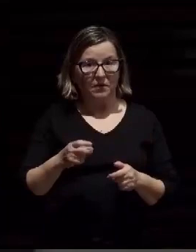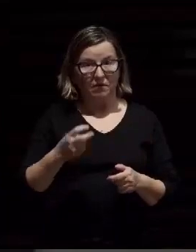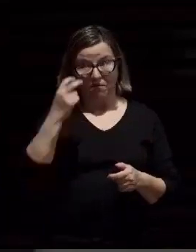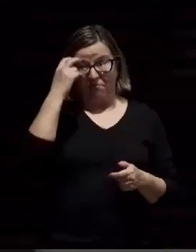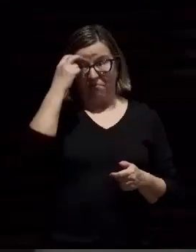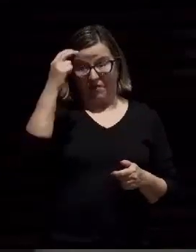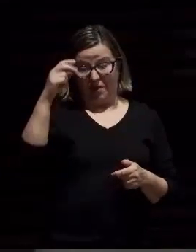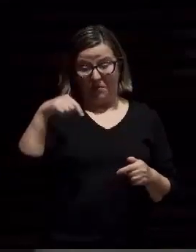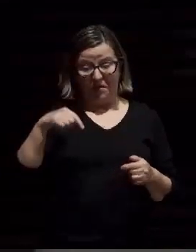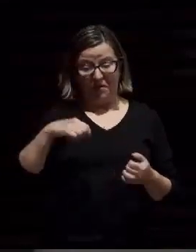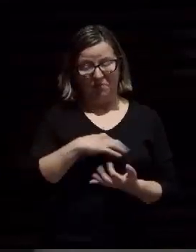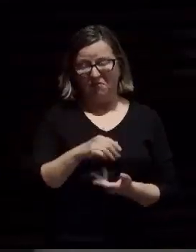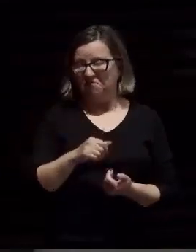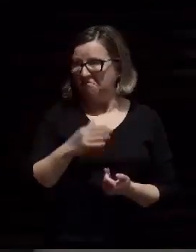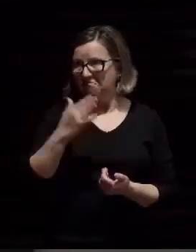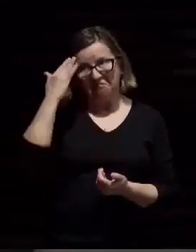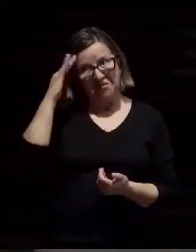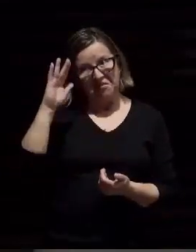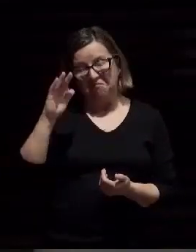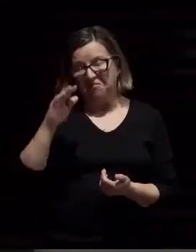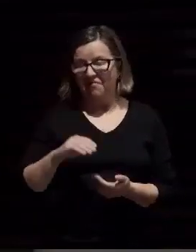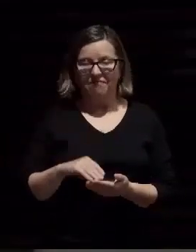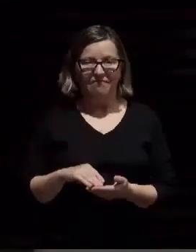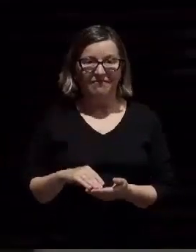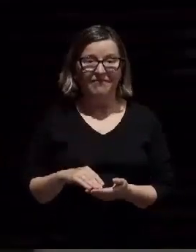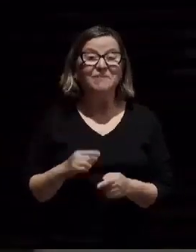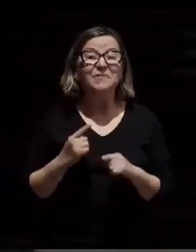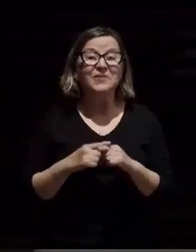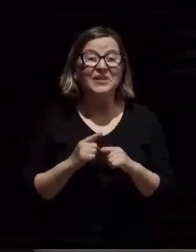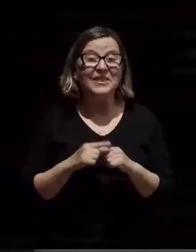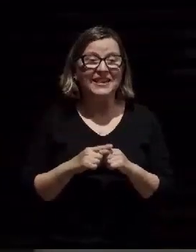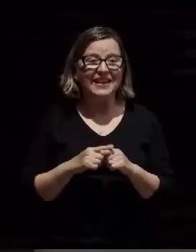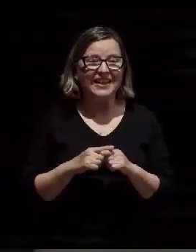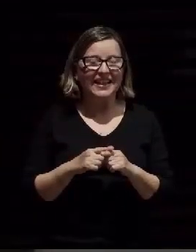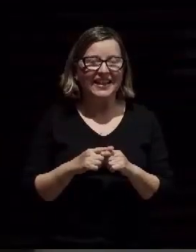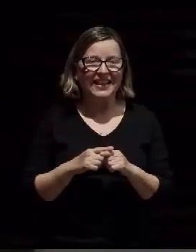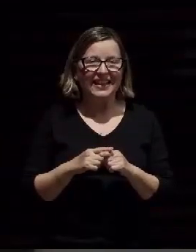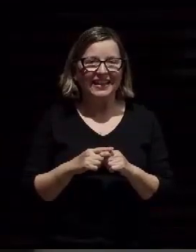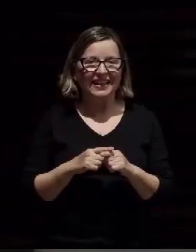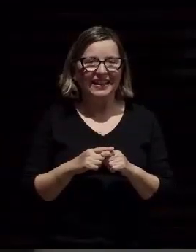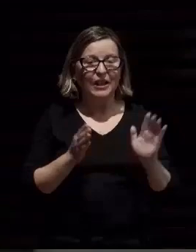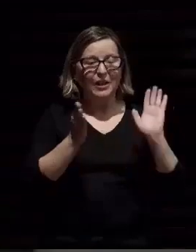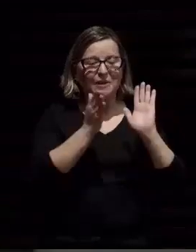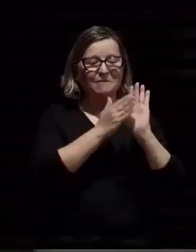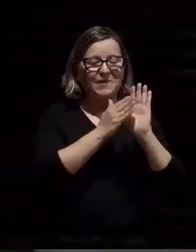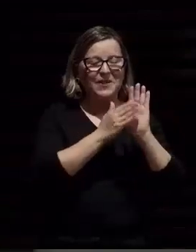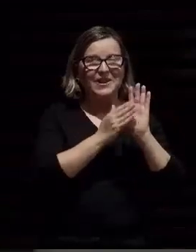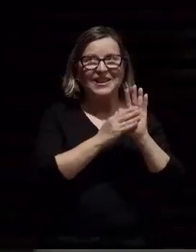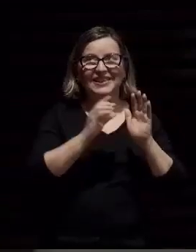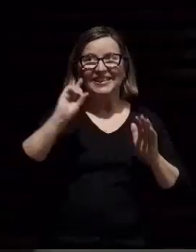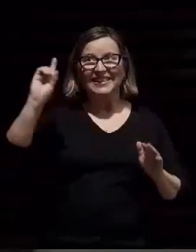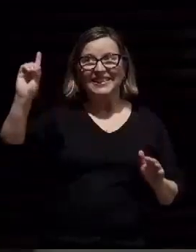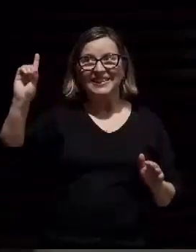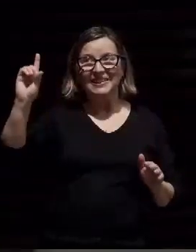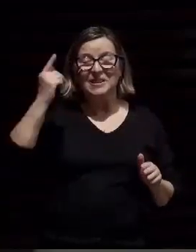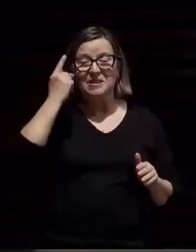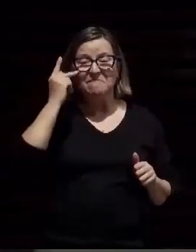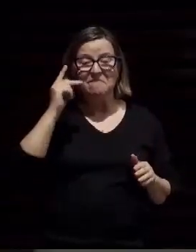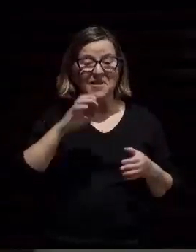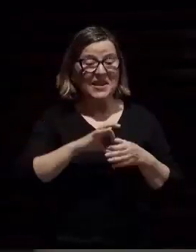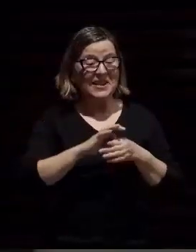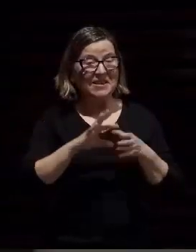que estavam fazendo. Aquilo era um projeto divino para libertar gente como você e